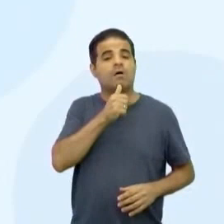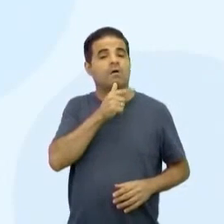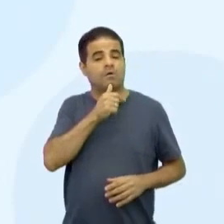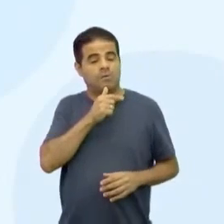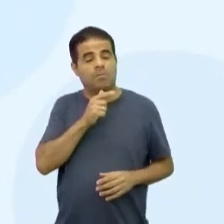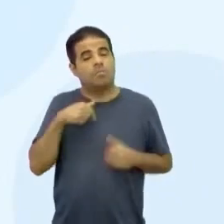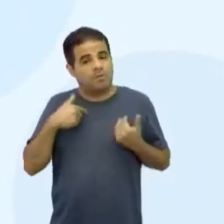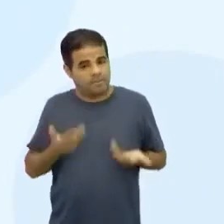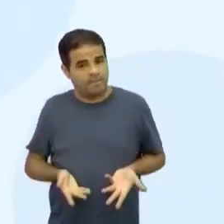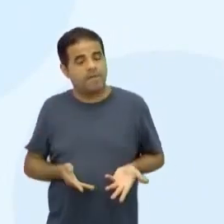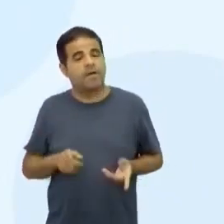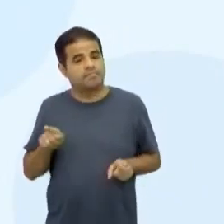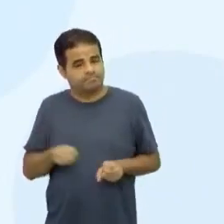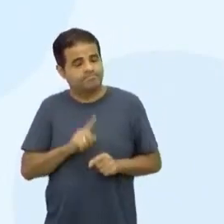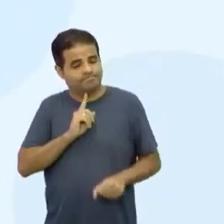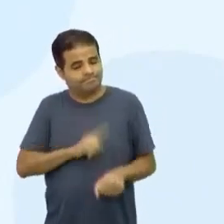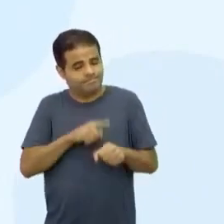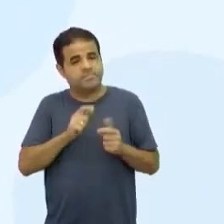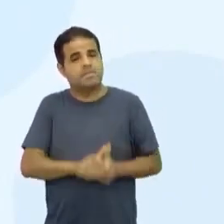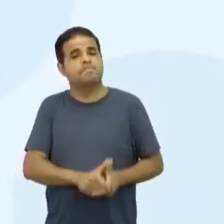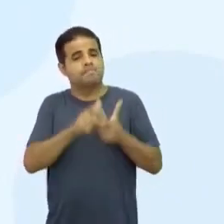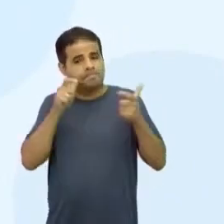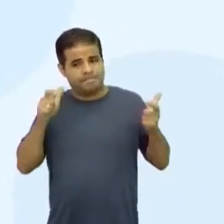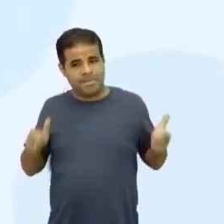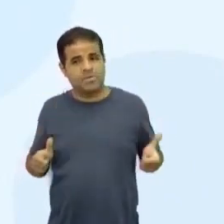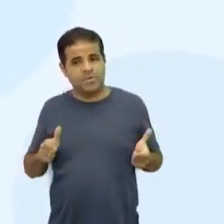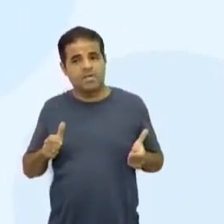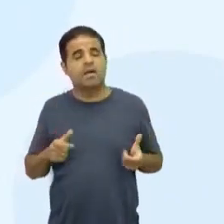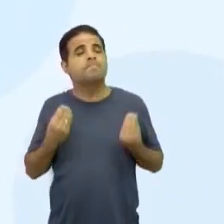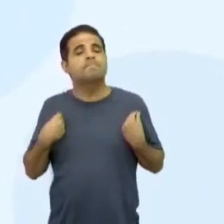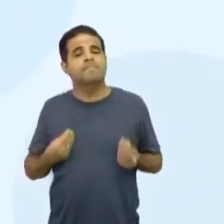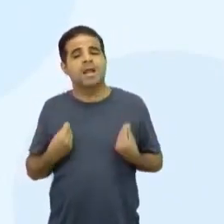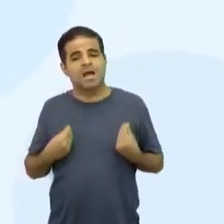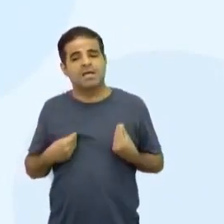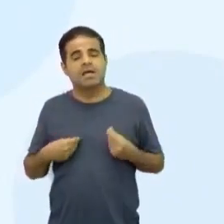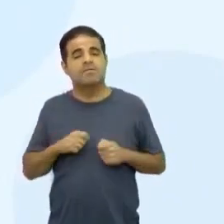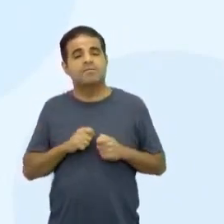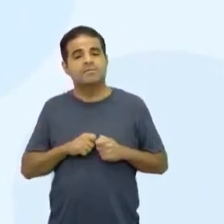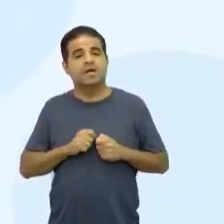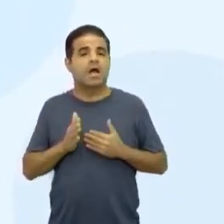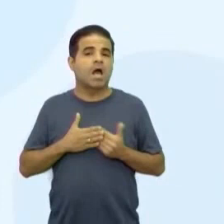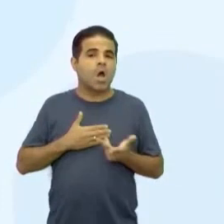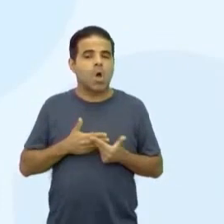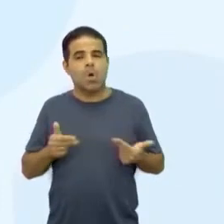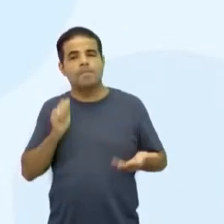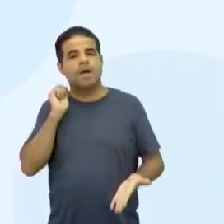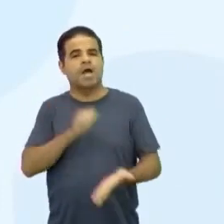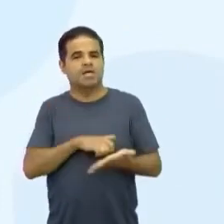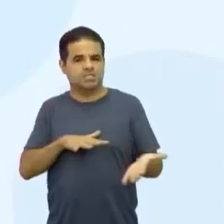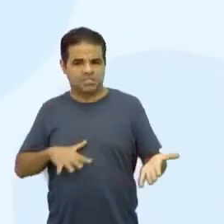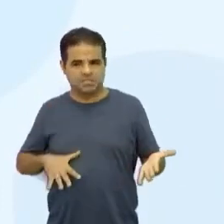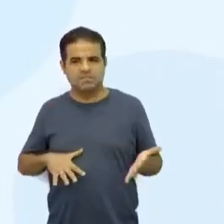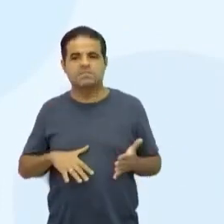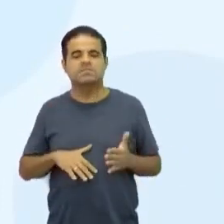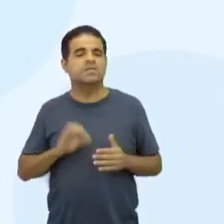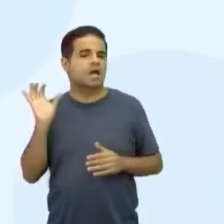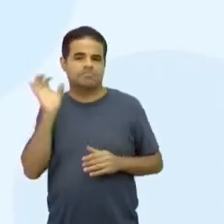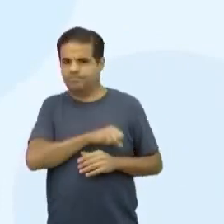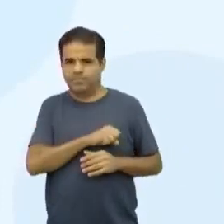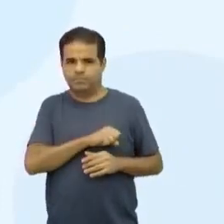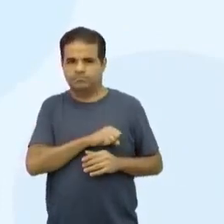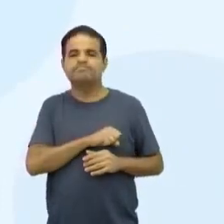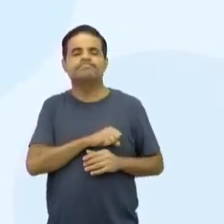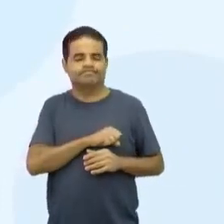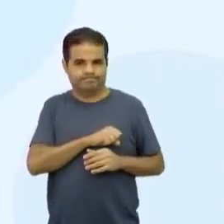água instantaneamente, na maioria das vezes, né, para realizar alguma atividade